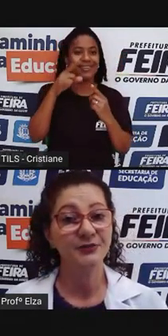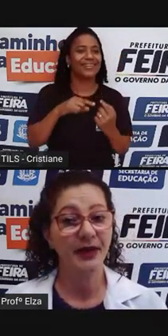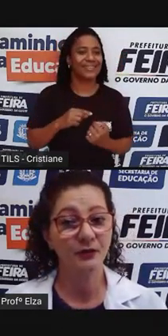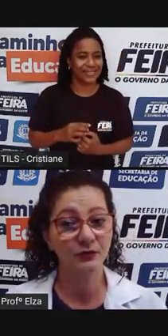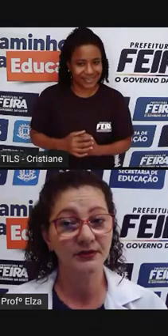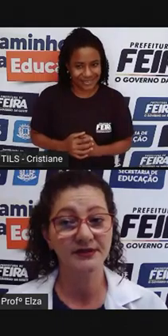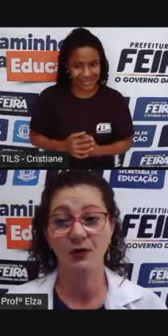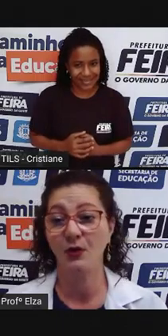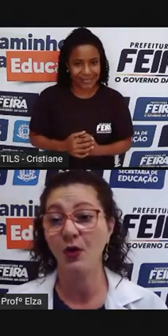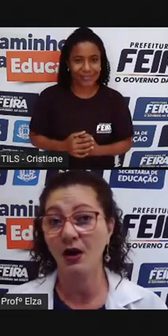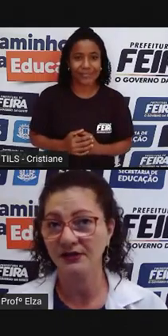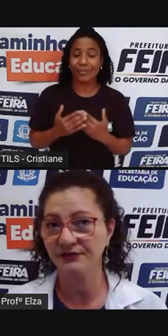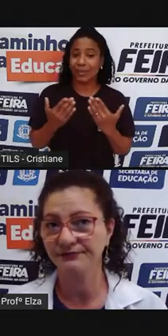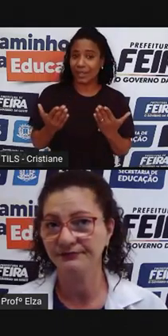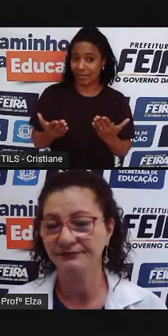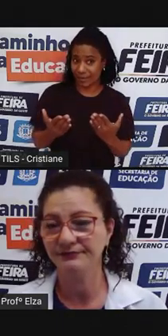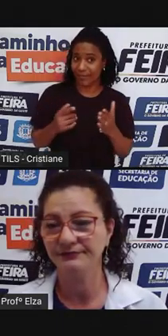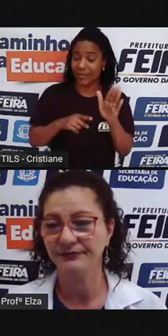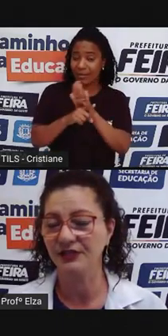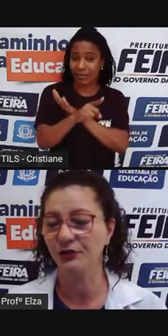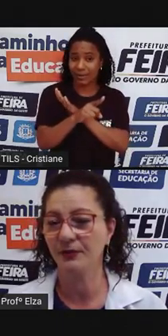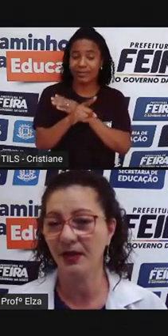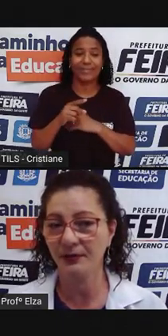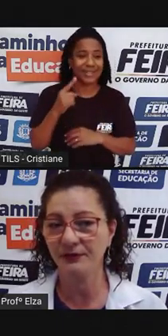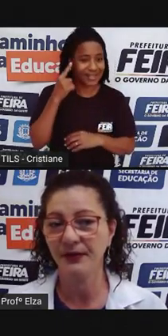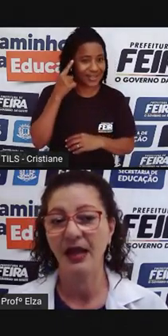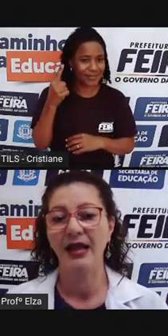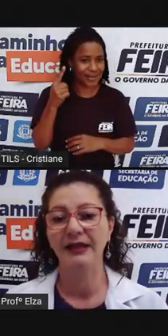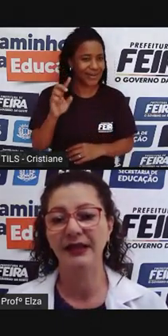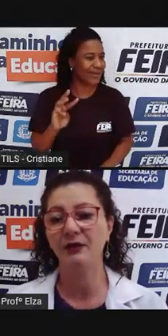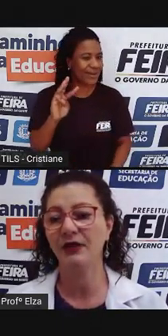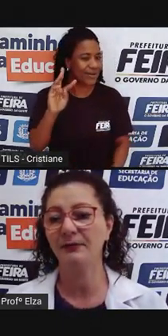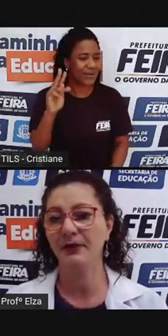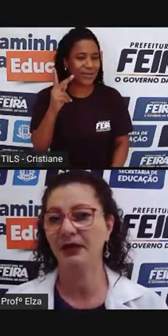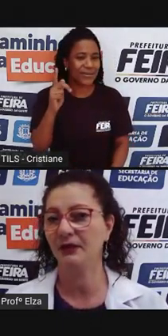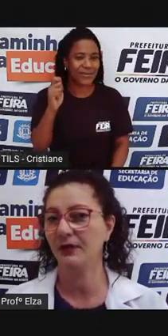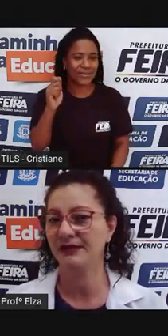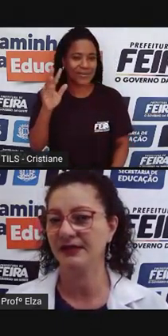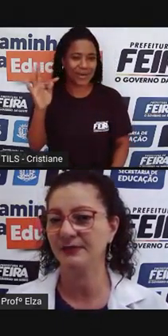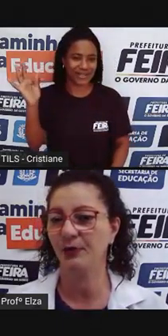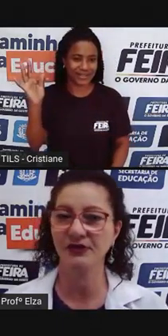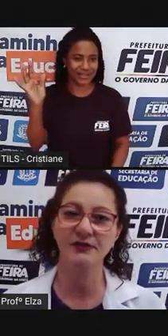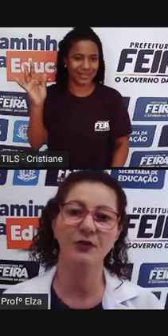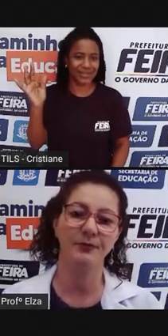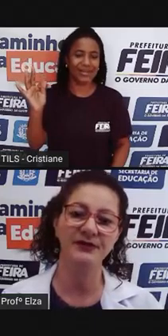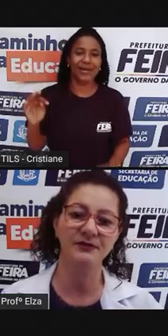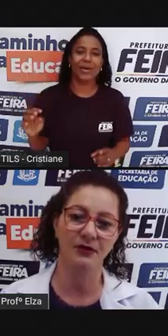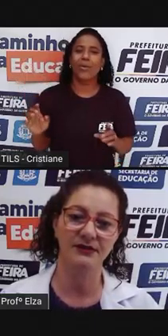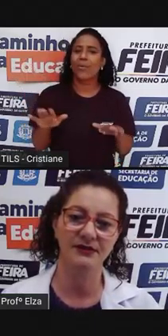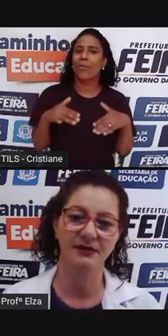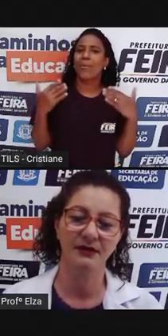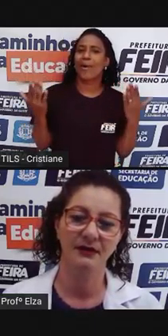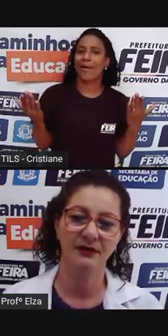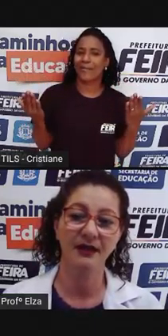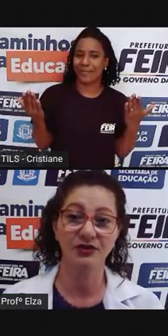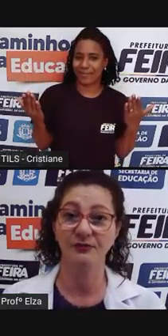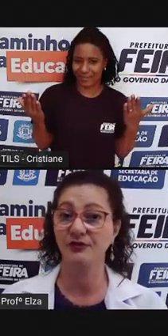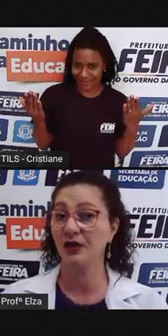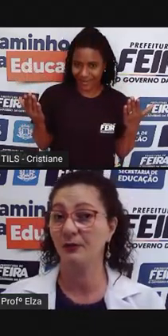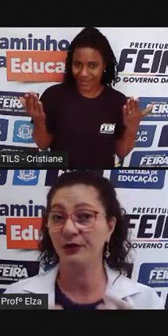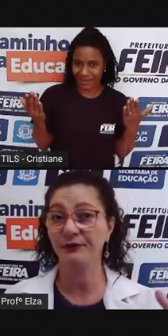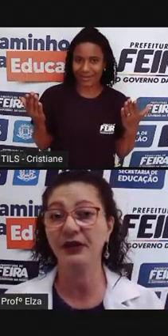E as perguntas com what, did you remember? Não limitam as respostas com opções. Né?